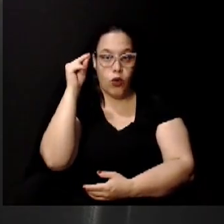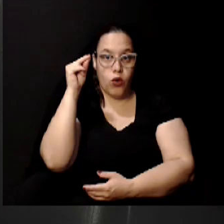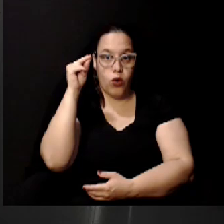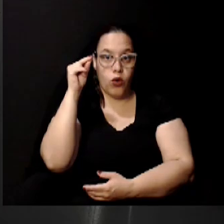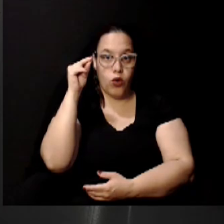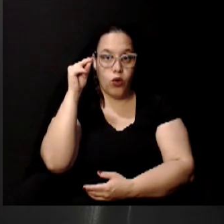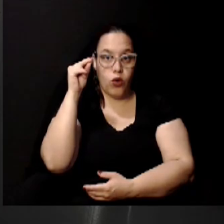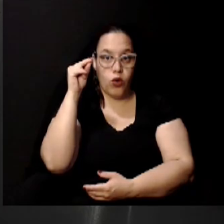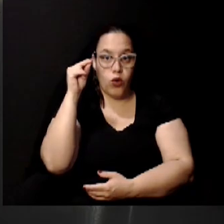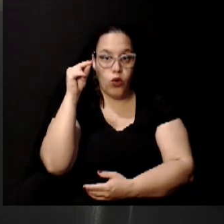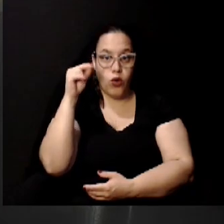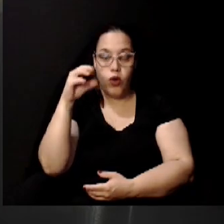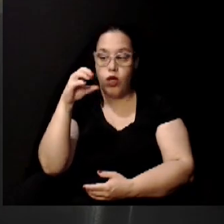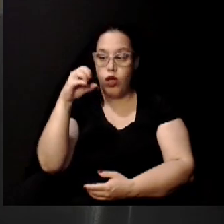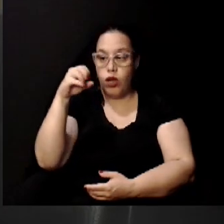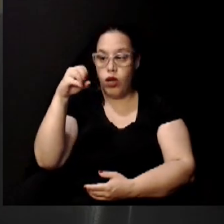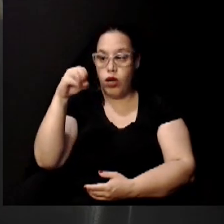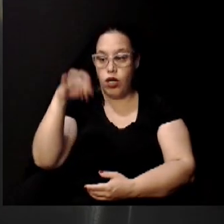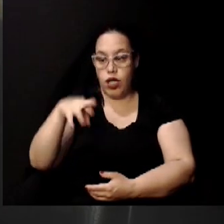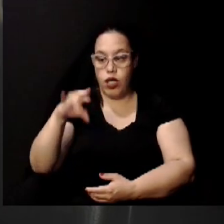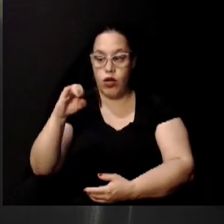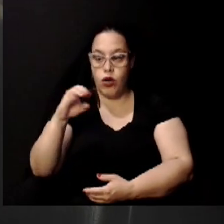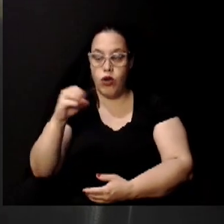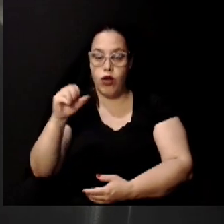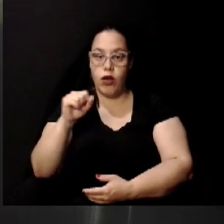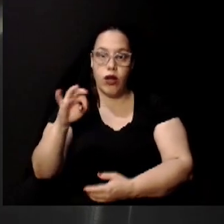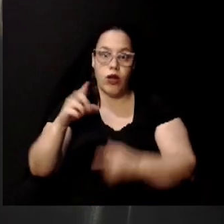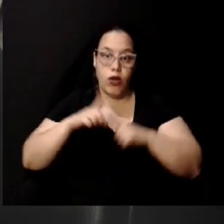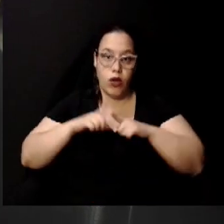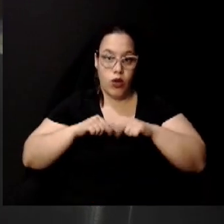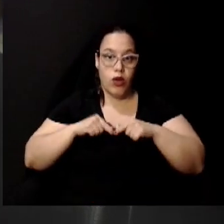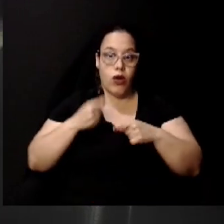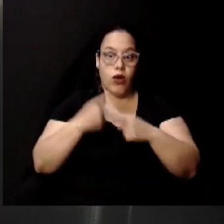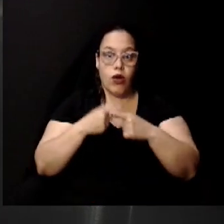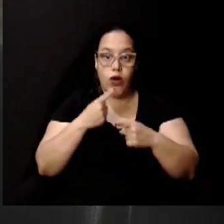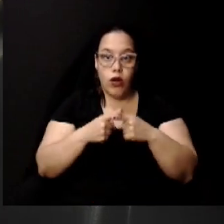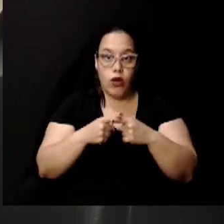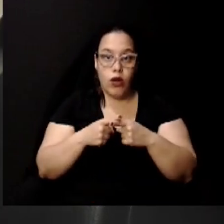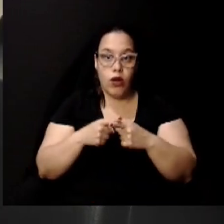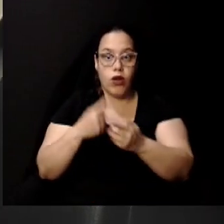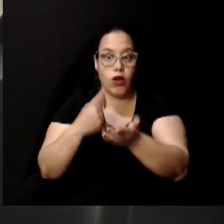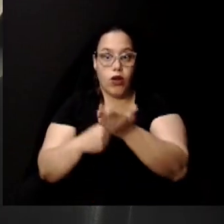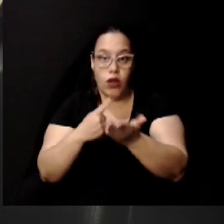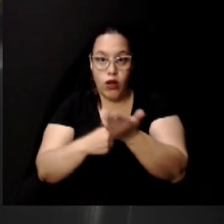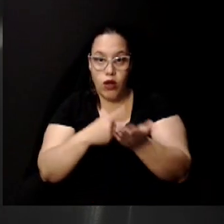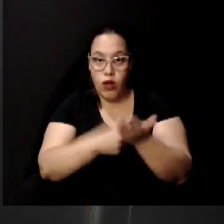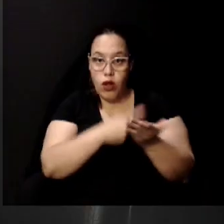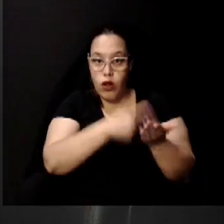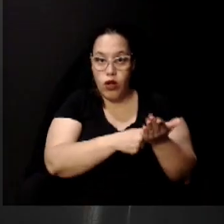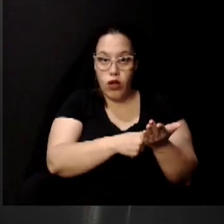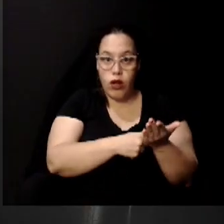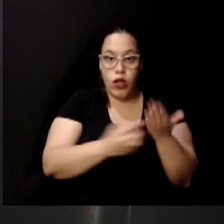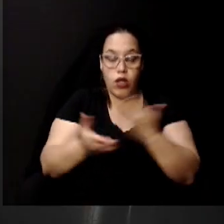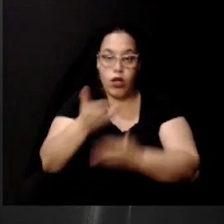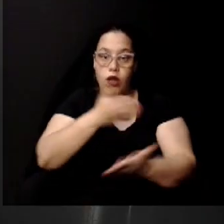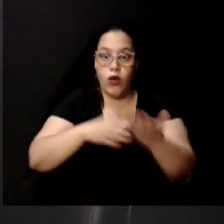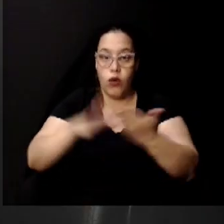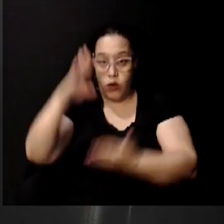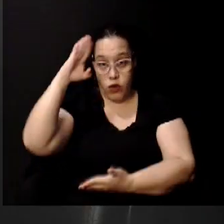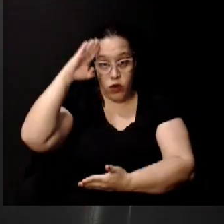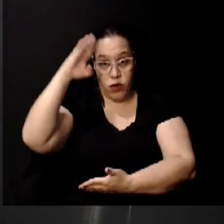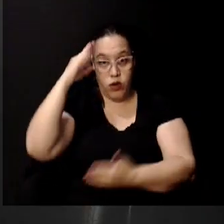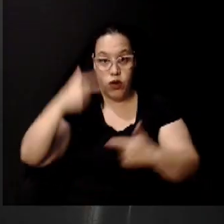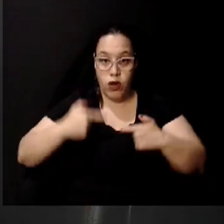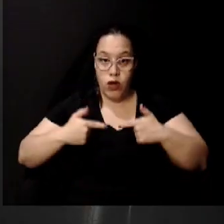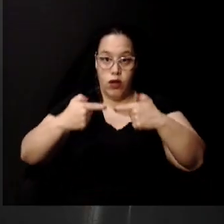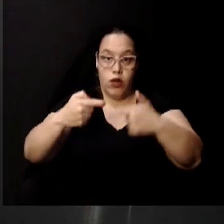centro-oeste ali, estavam vários deles em Israel. Por quê? Porque você tem acordos de cooperação militares, as armas que são testadas contra